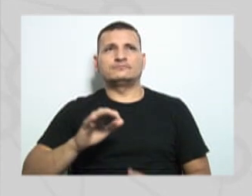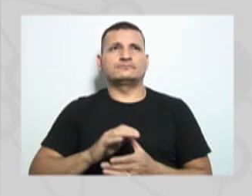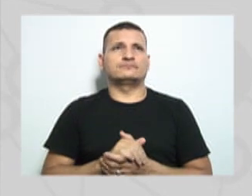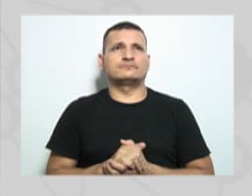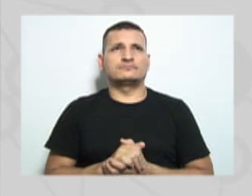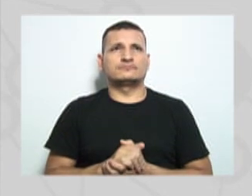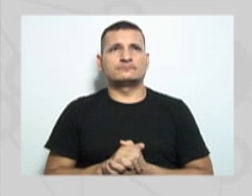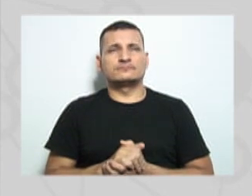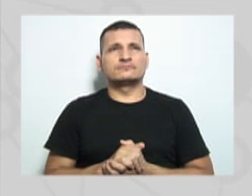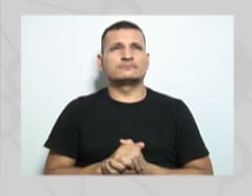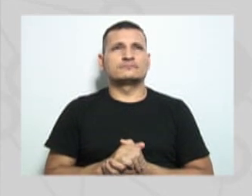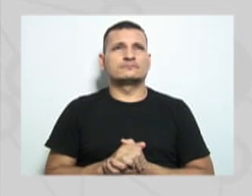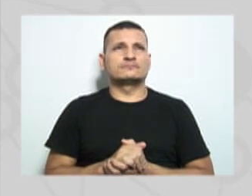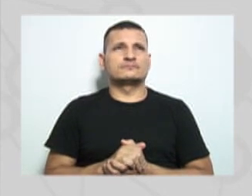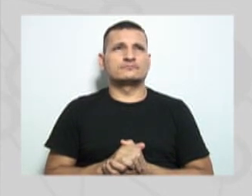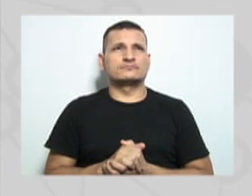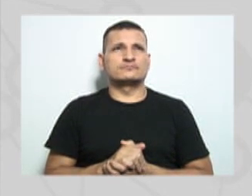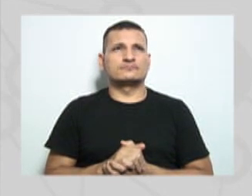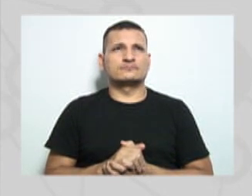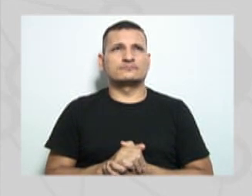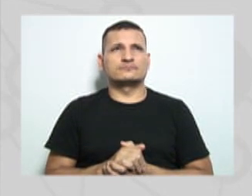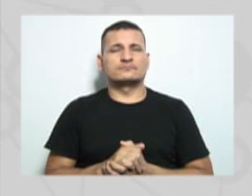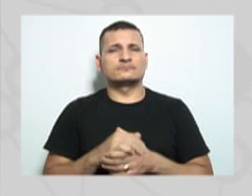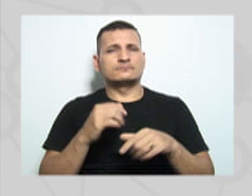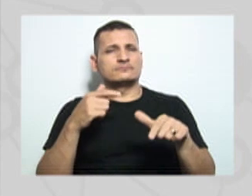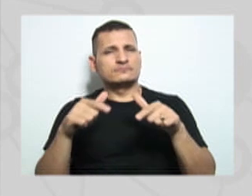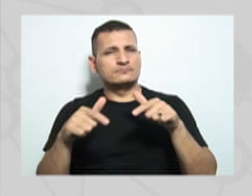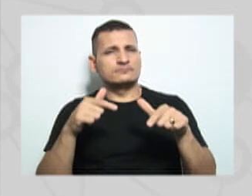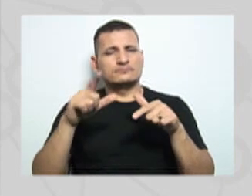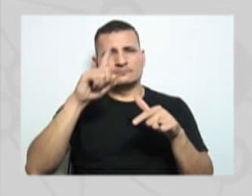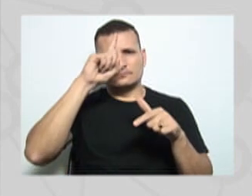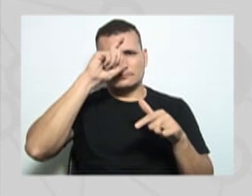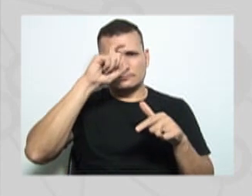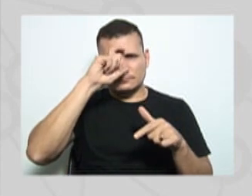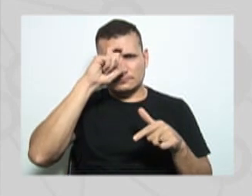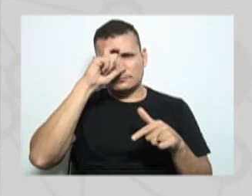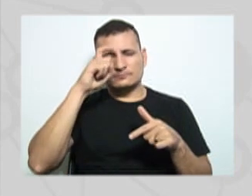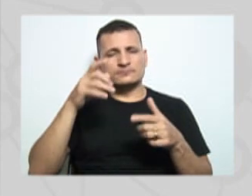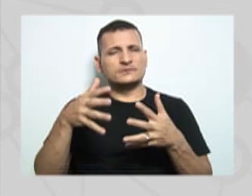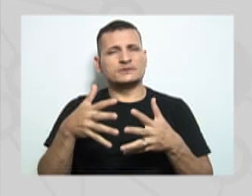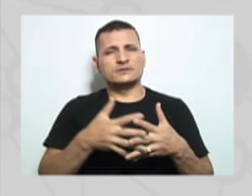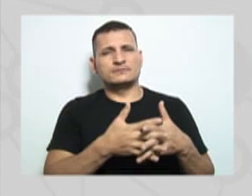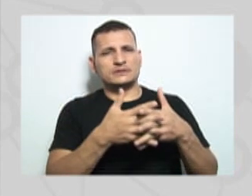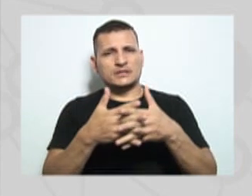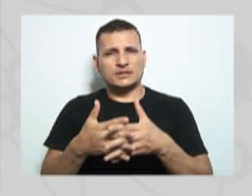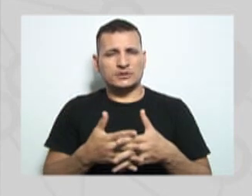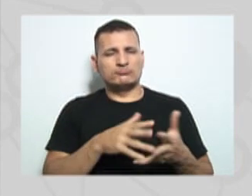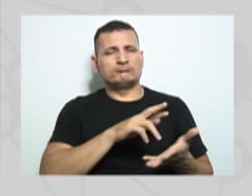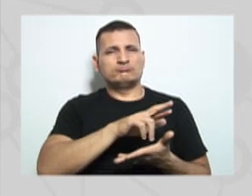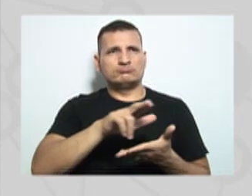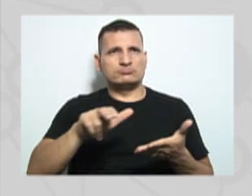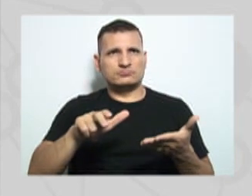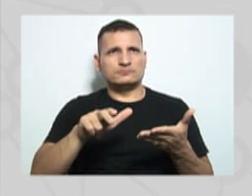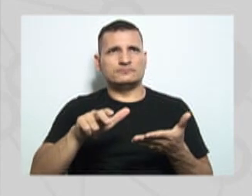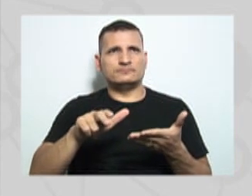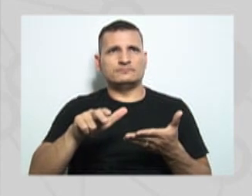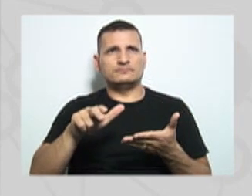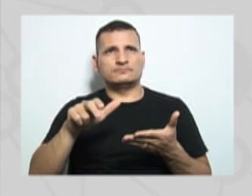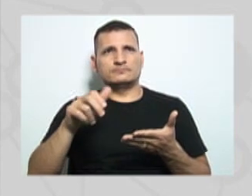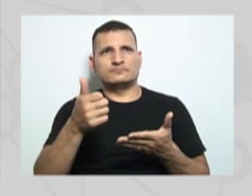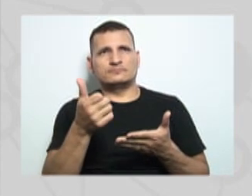renda pessoa jurídica. Serviços hospitalares e de transportes de cargas, 8%. Demais serviços de